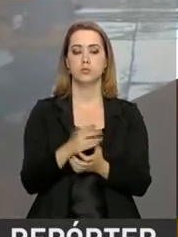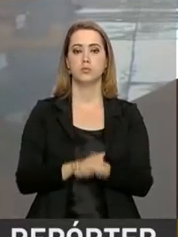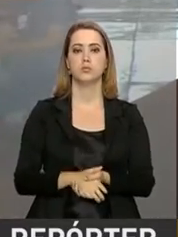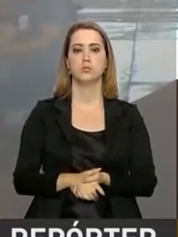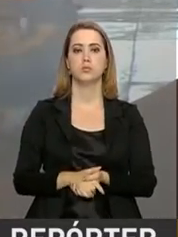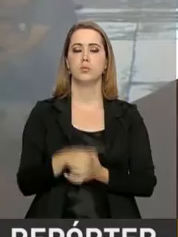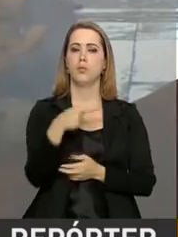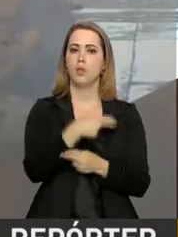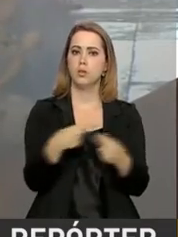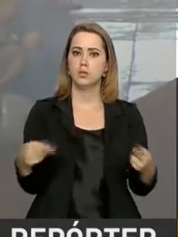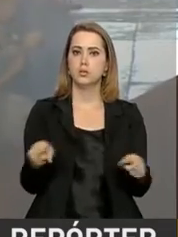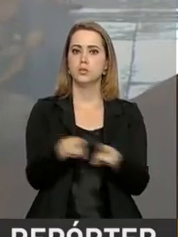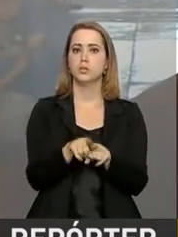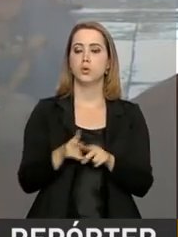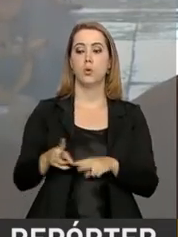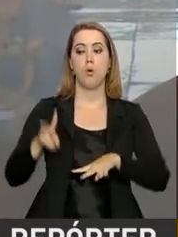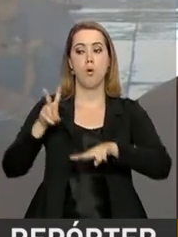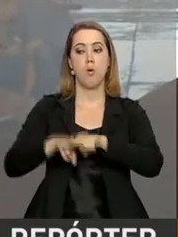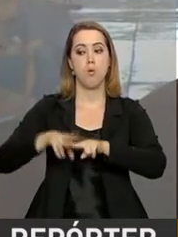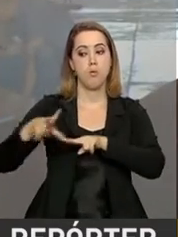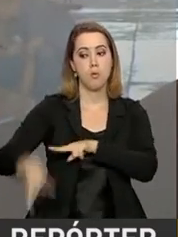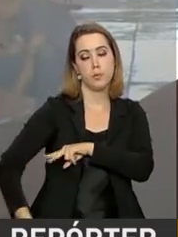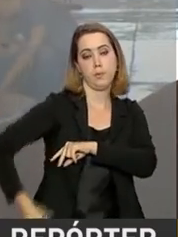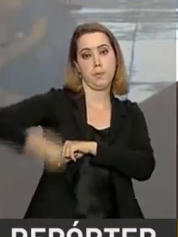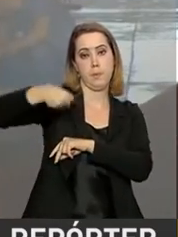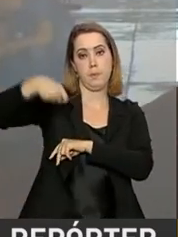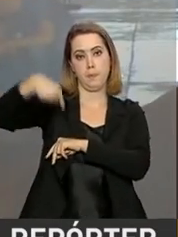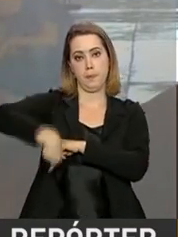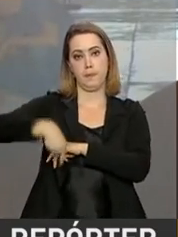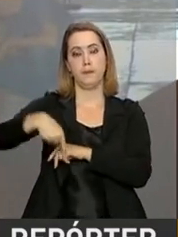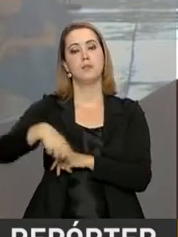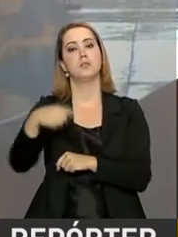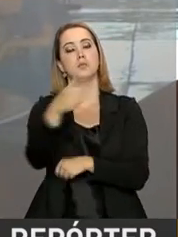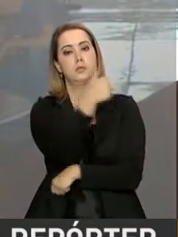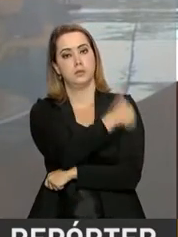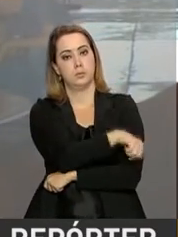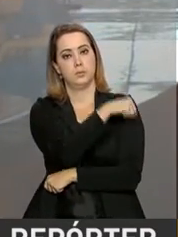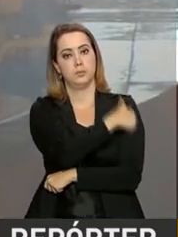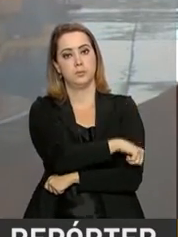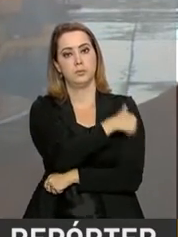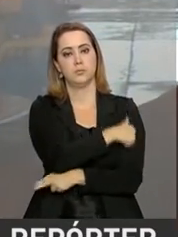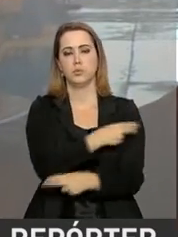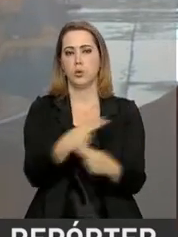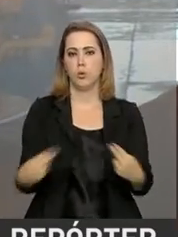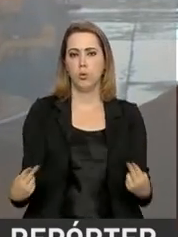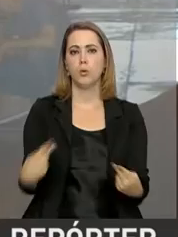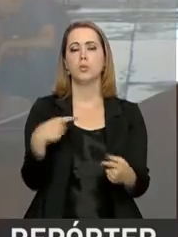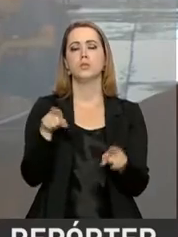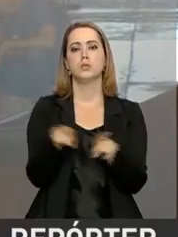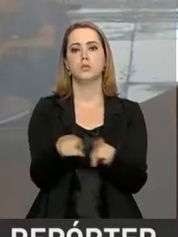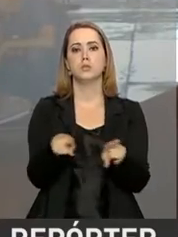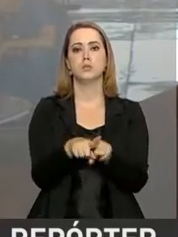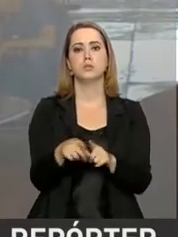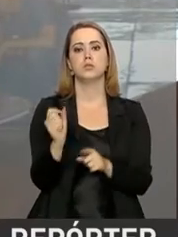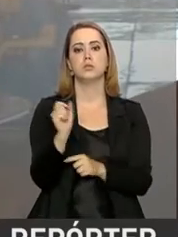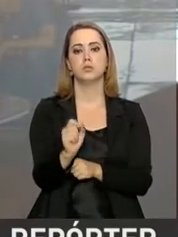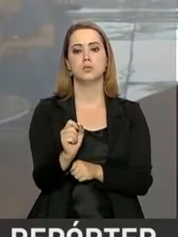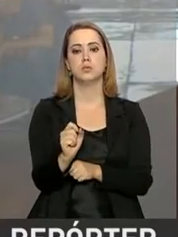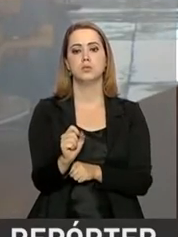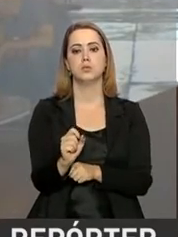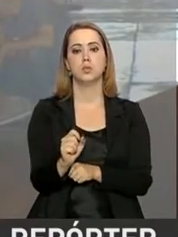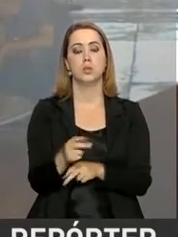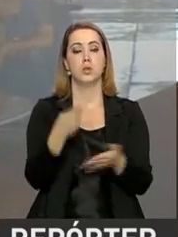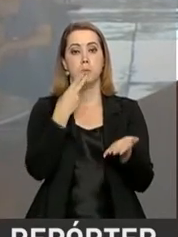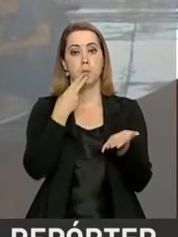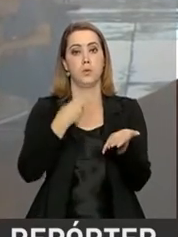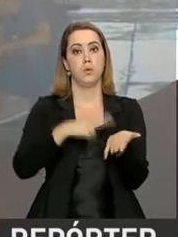elas são procedentes de apreensões feitas aqui no próprio terminal de importação de mercadorias apreendidas também em no terminal dos